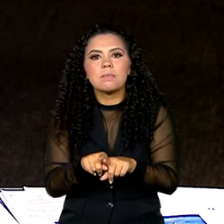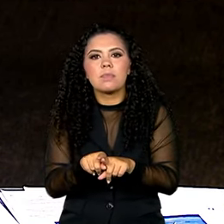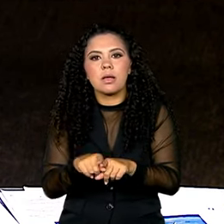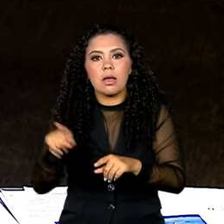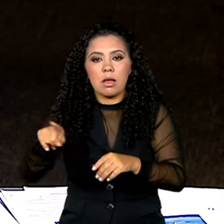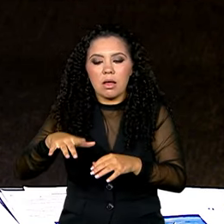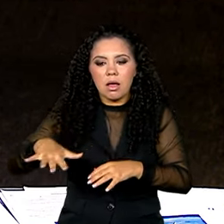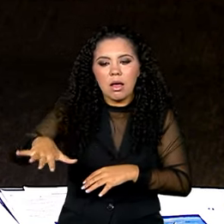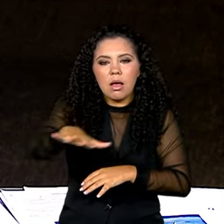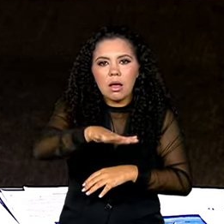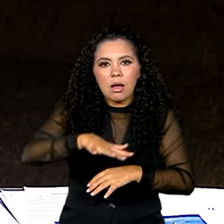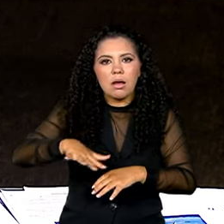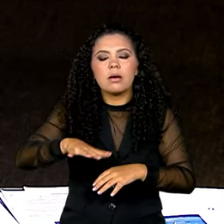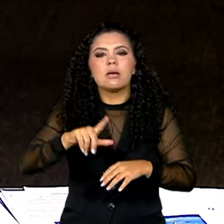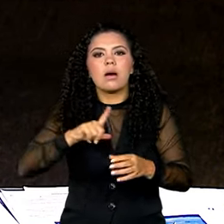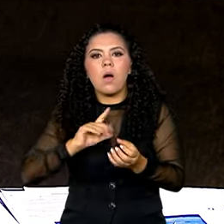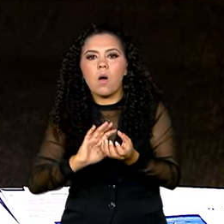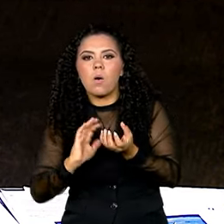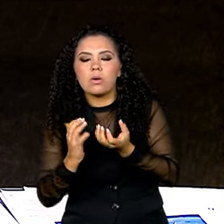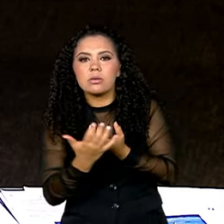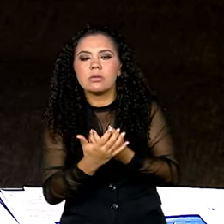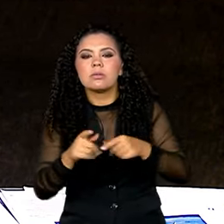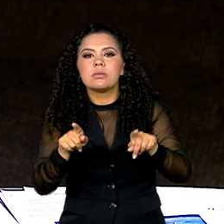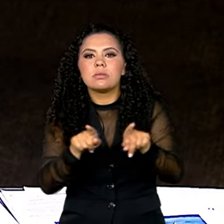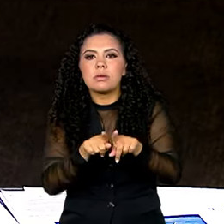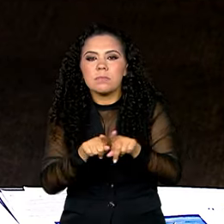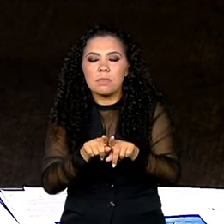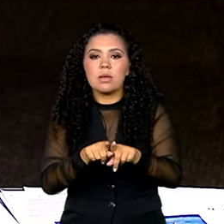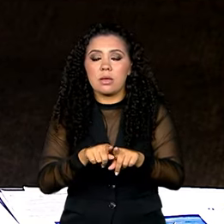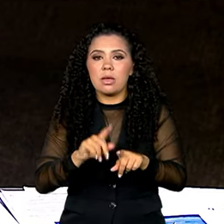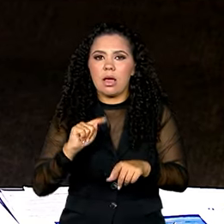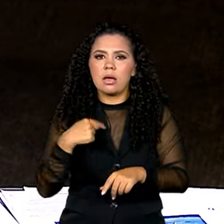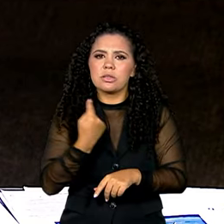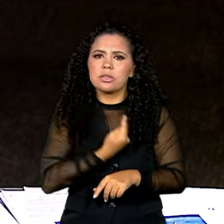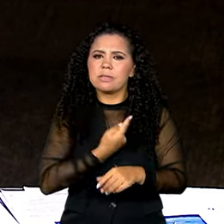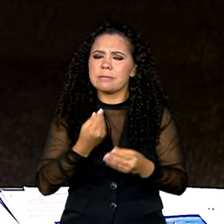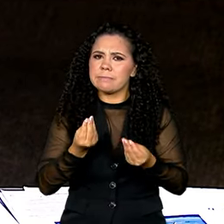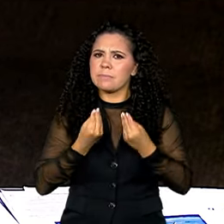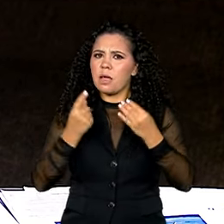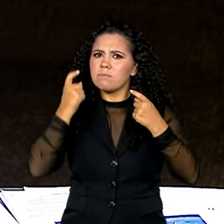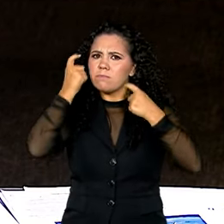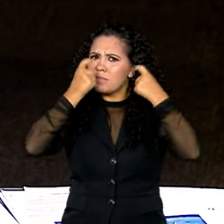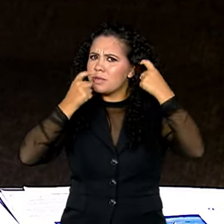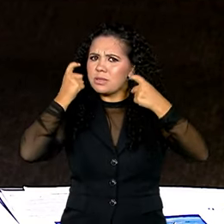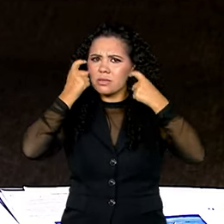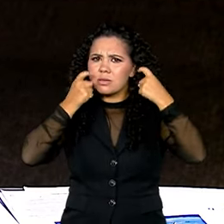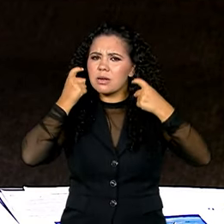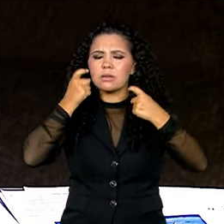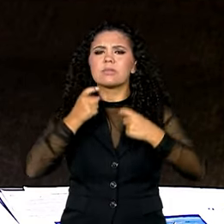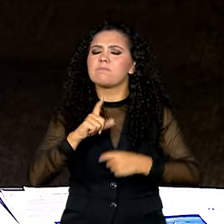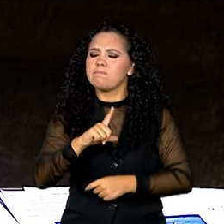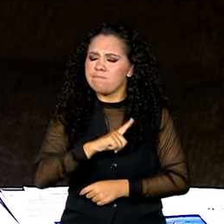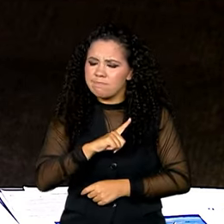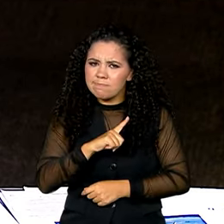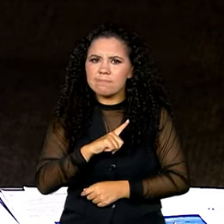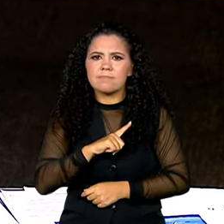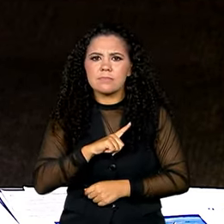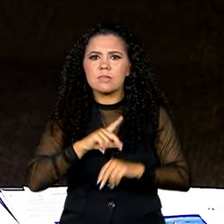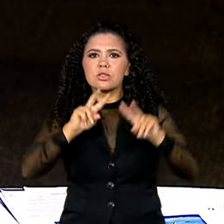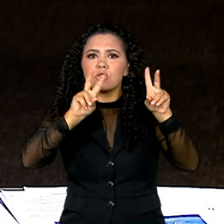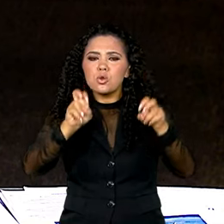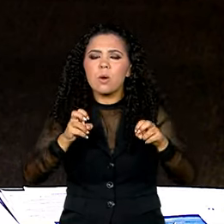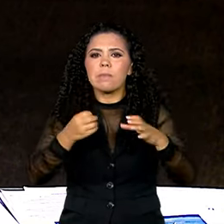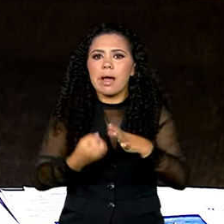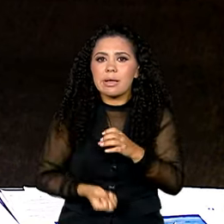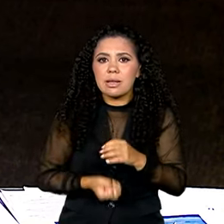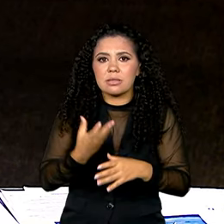oceânica e ele é forte também na pesca continental. Nós temos uma preocupação permanente no governo. A recriação do